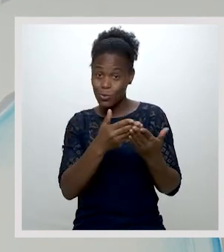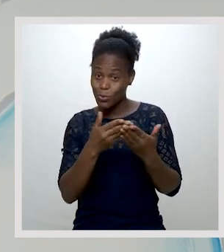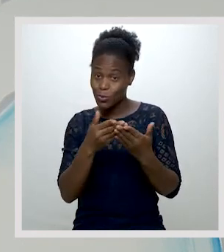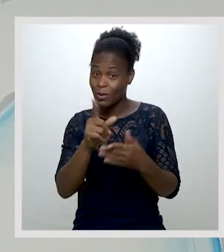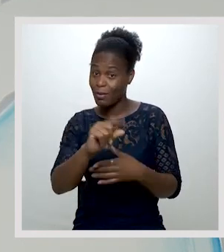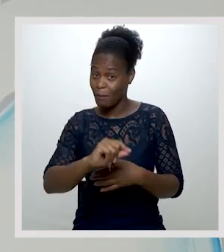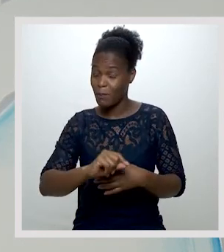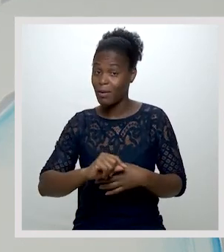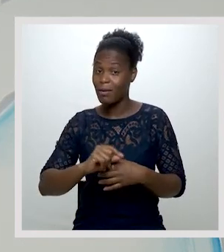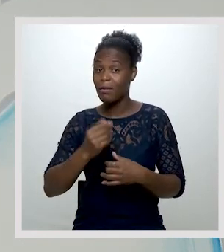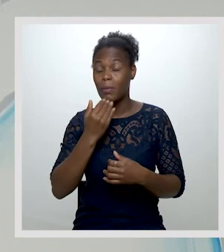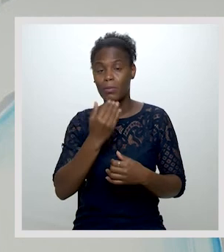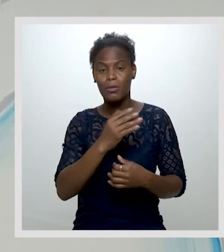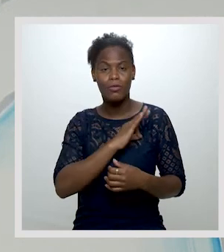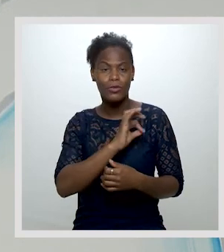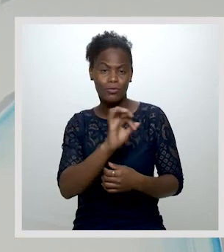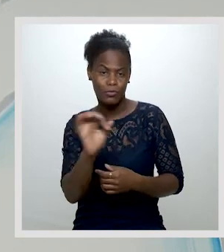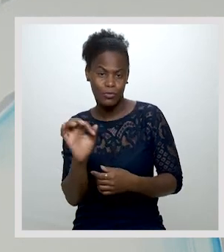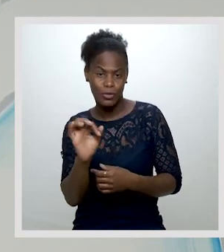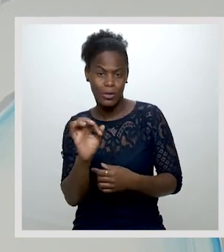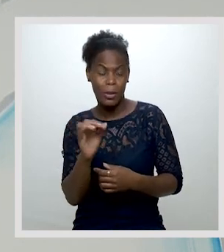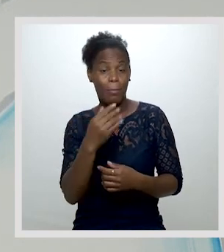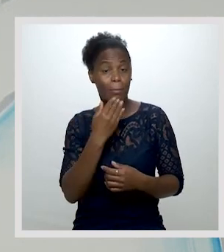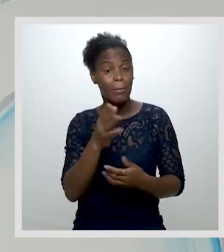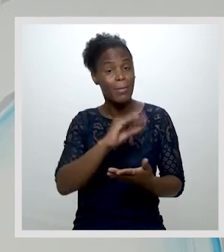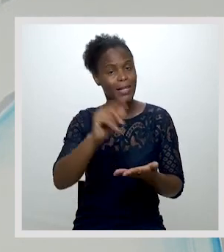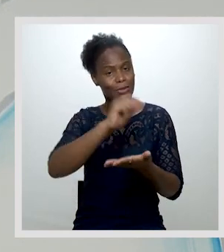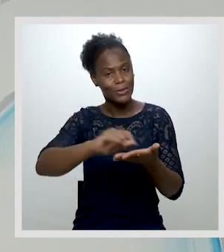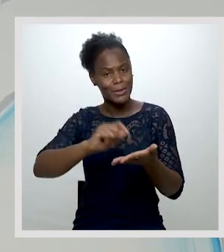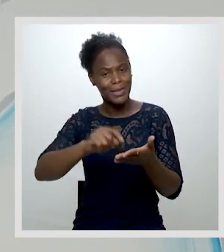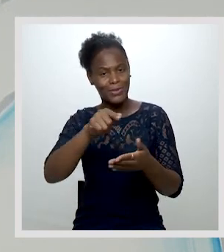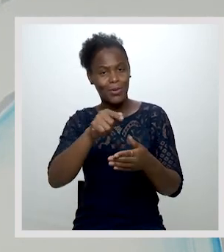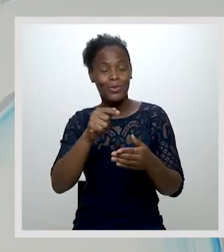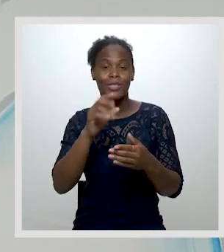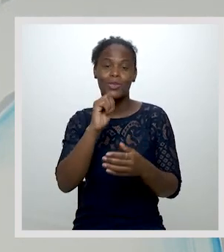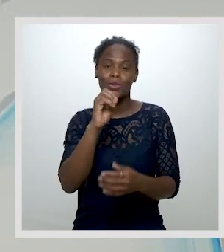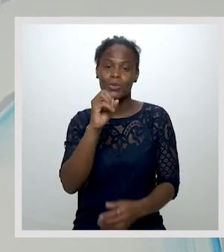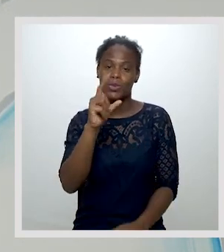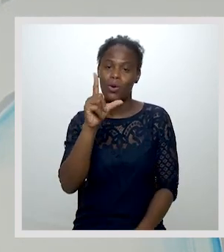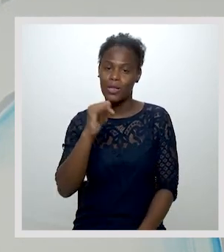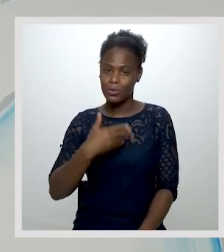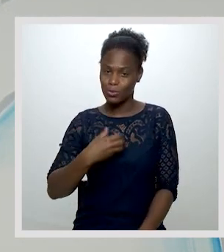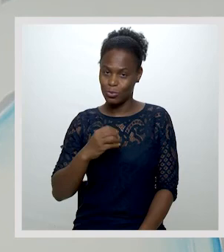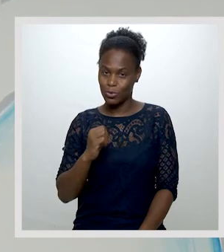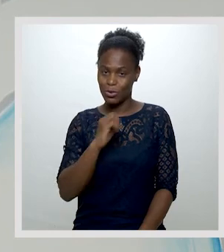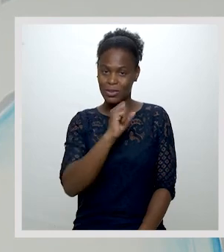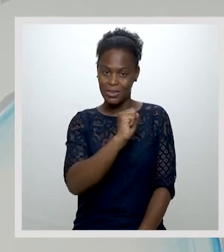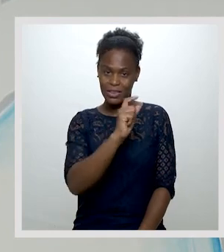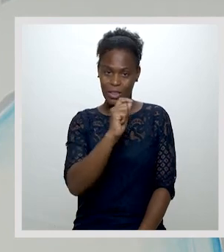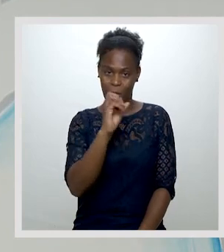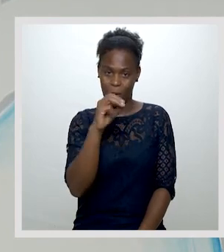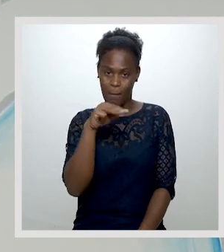estudar também e pedir aos vossos professores mais exercícios sobre os sólidos